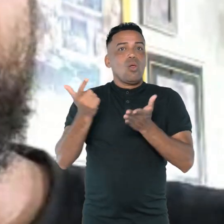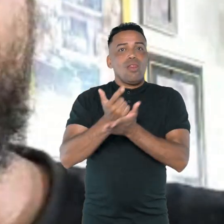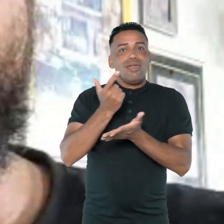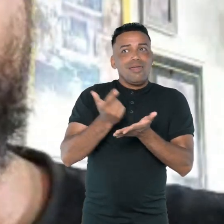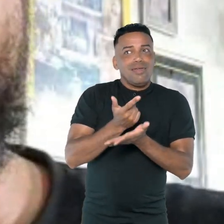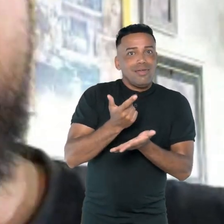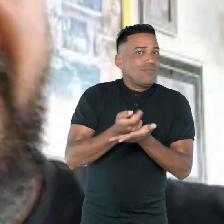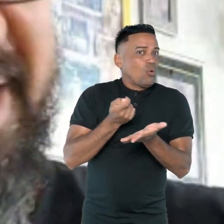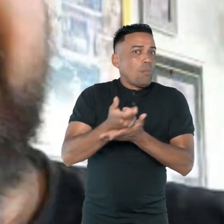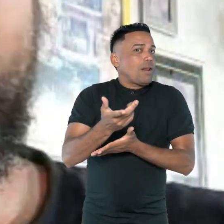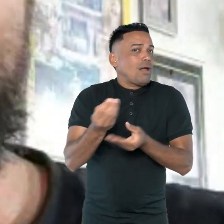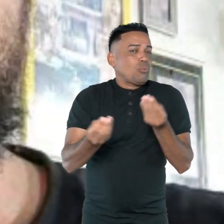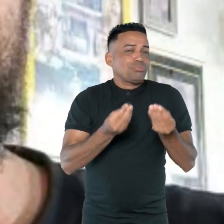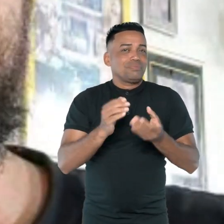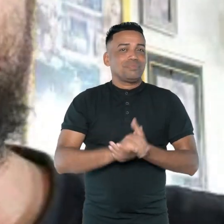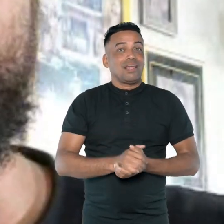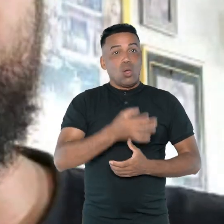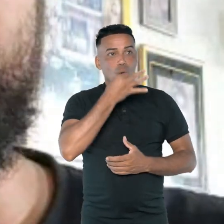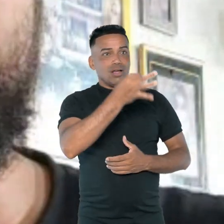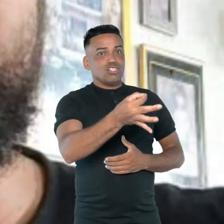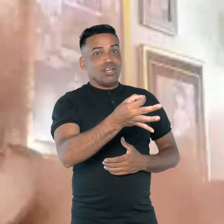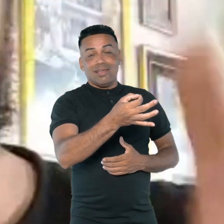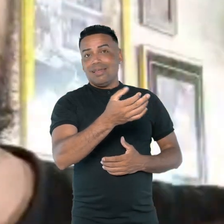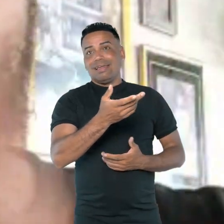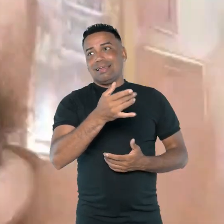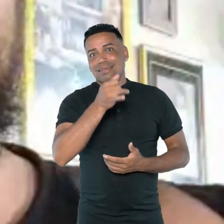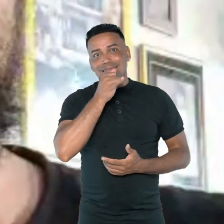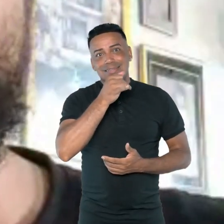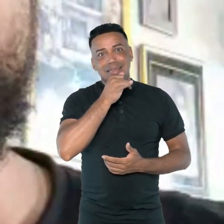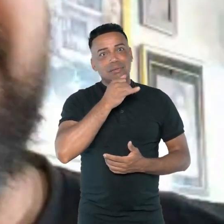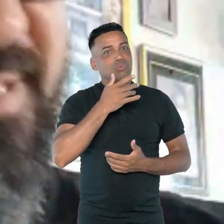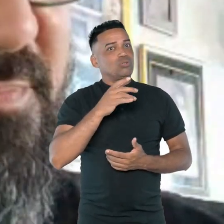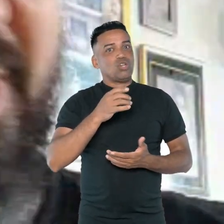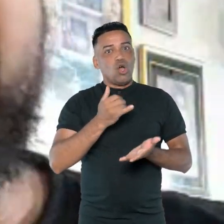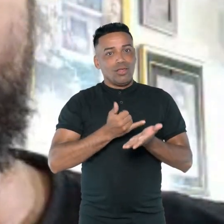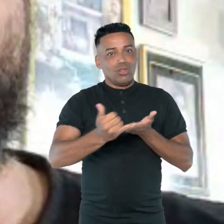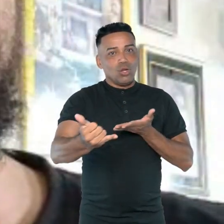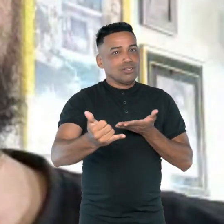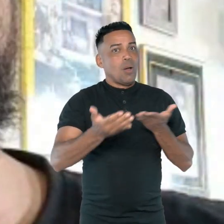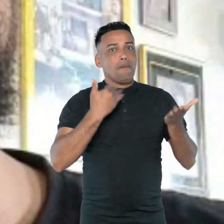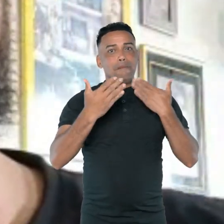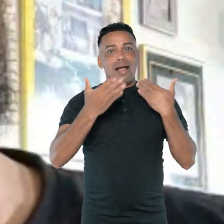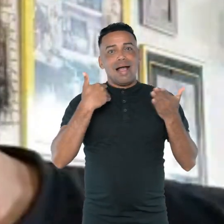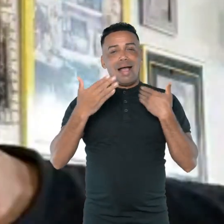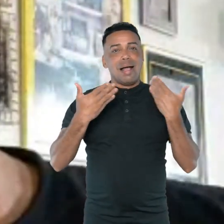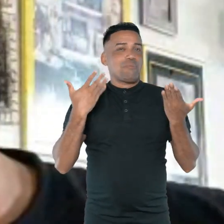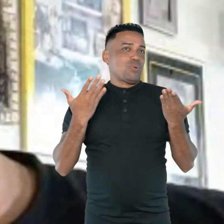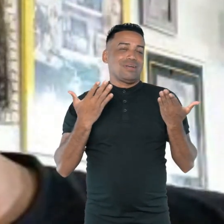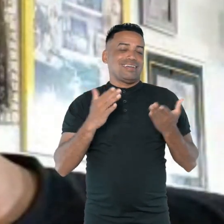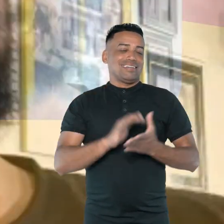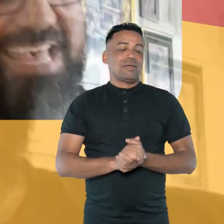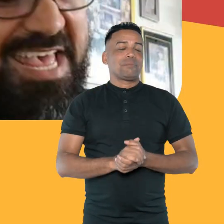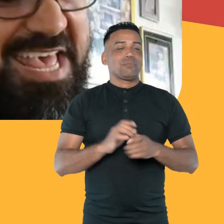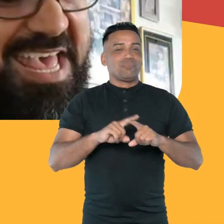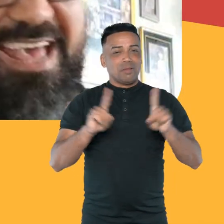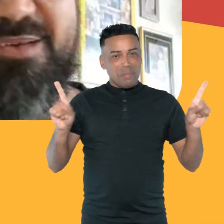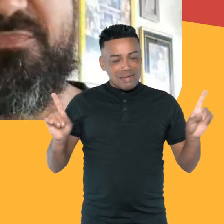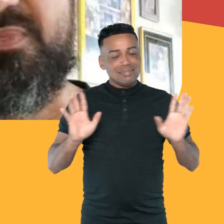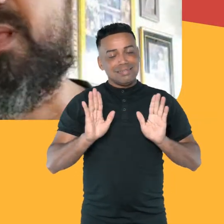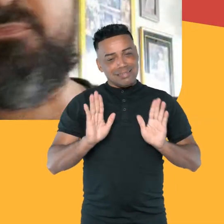livros. Achei que era um preâmbulo, apenas a introdução esse papo, que é essa prosa.